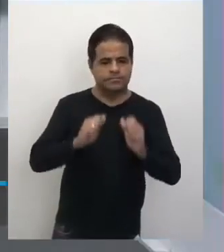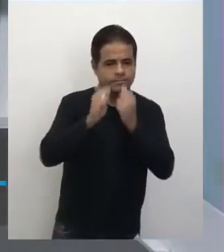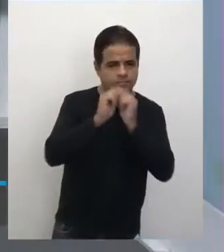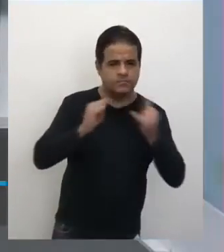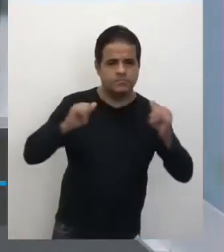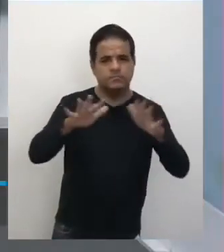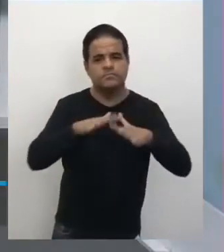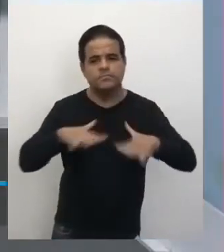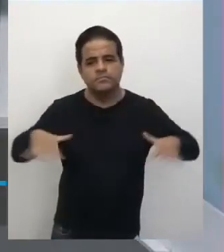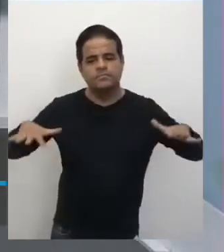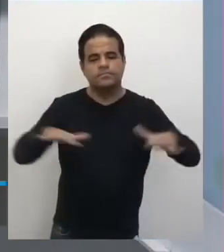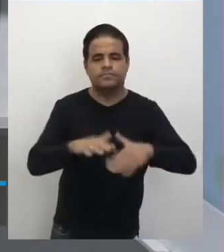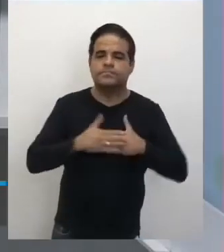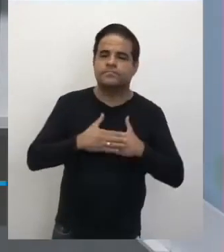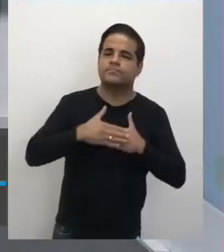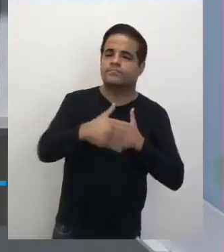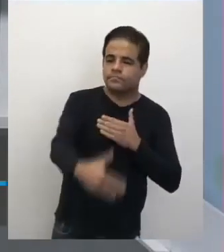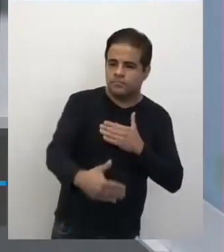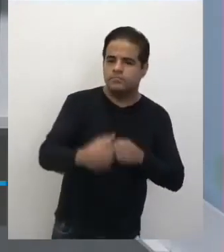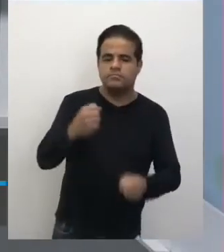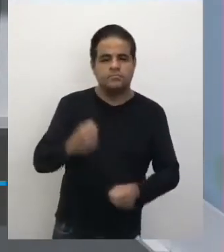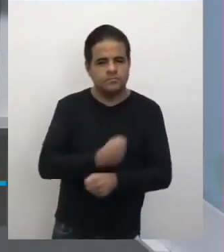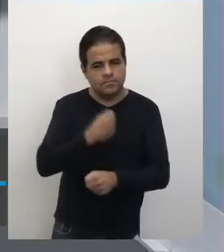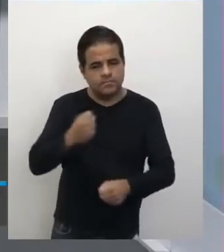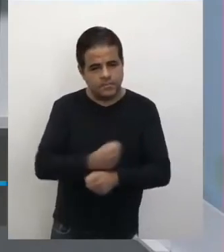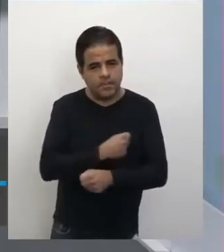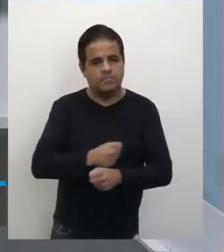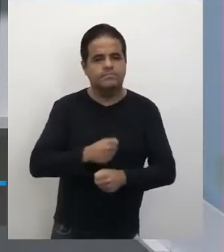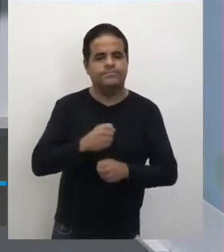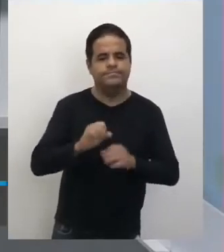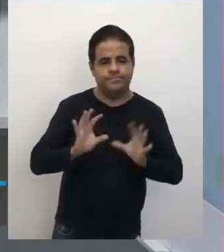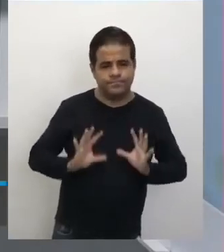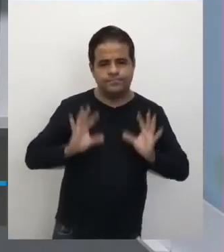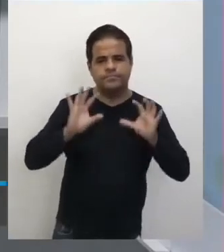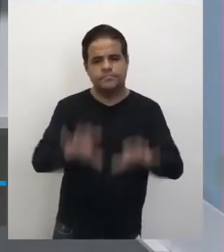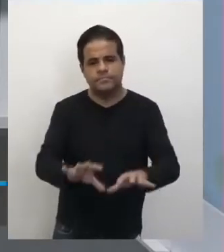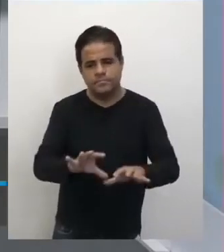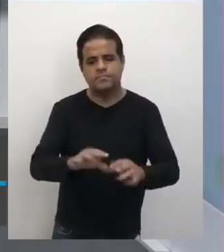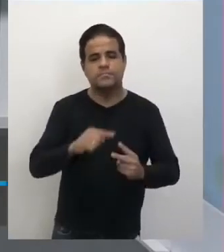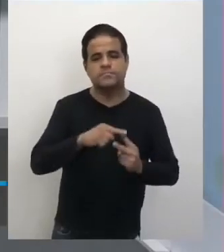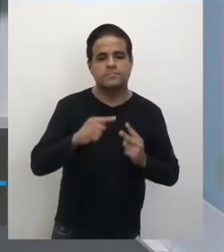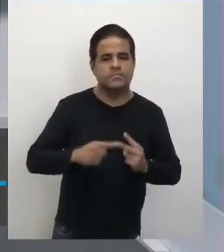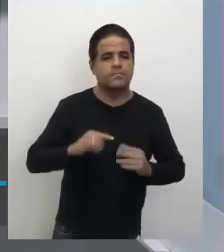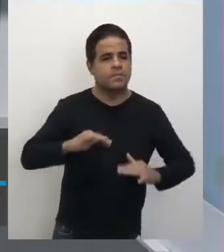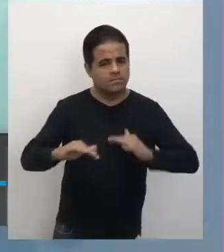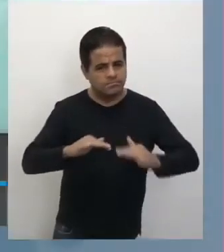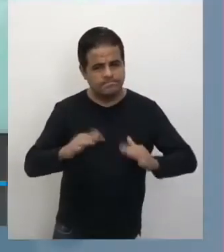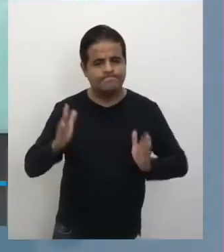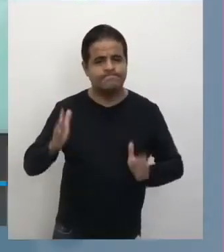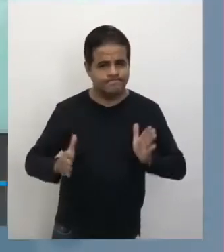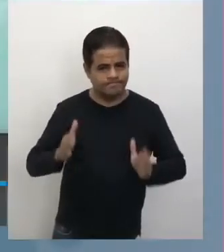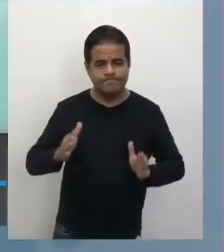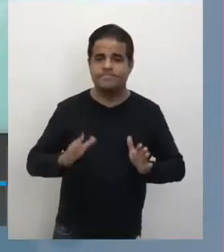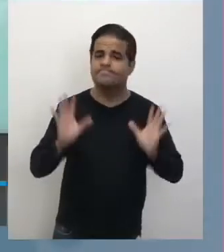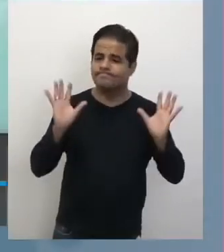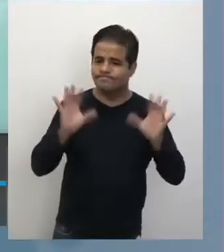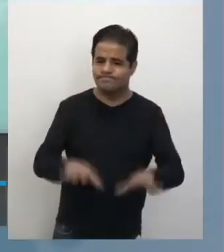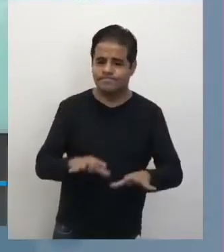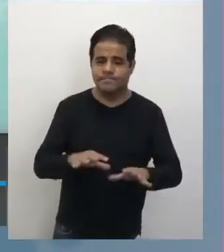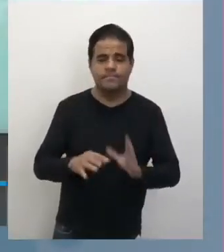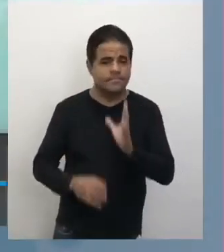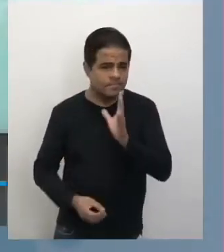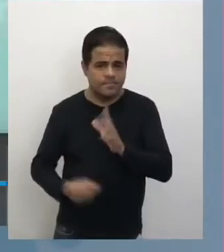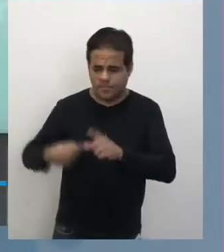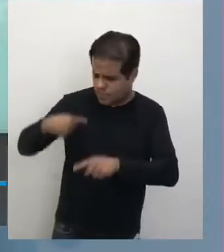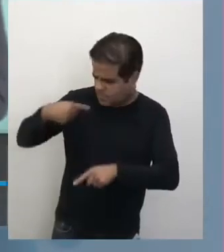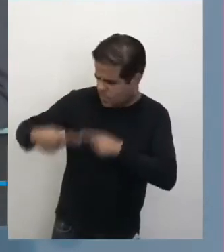no geral, né? Legal, o impacto durante a construção, né? O impacto da construção nem se fala. É que são dois momentos, o impacto durante a construção é diferente do impacto durante a